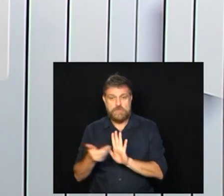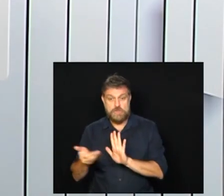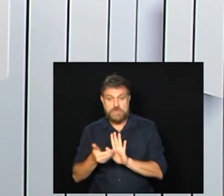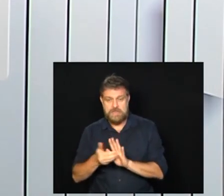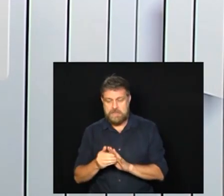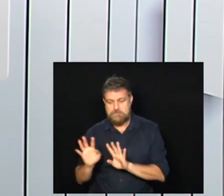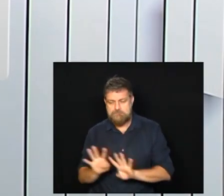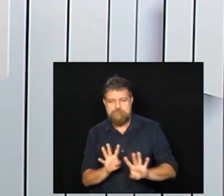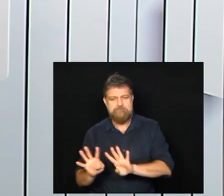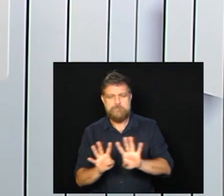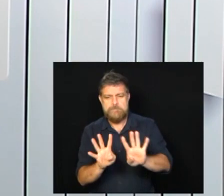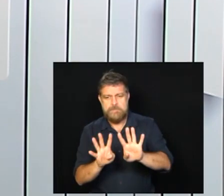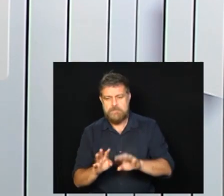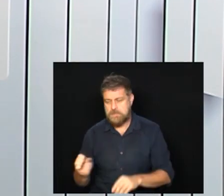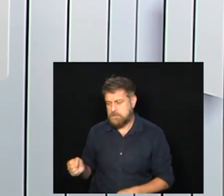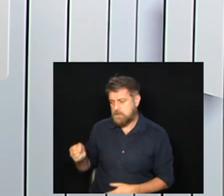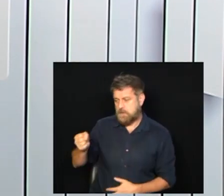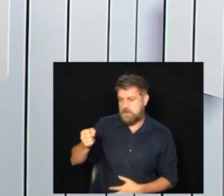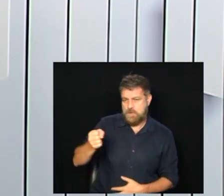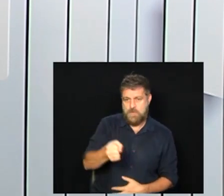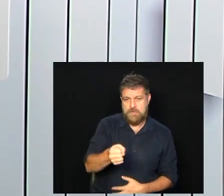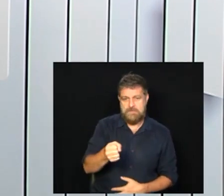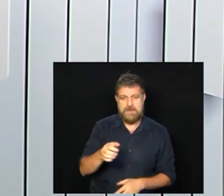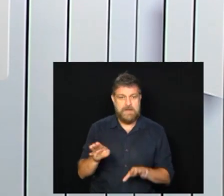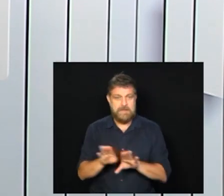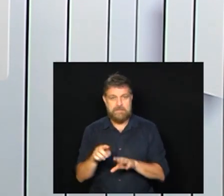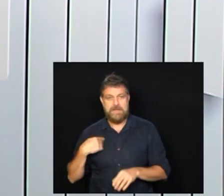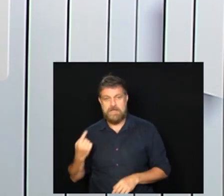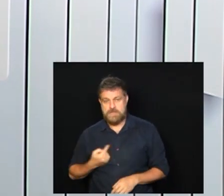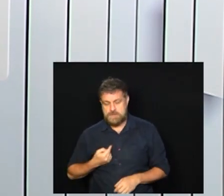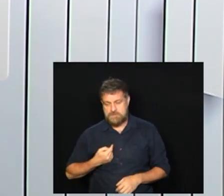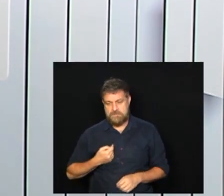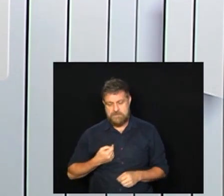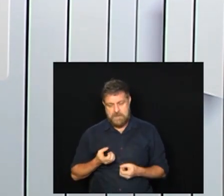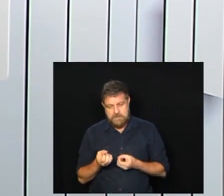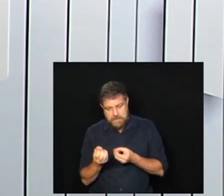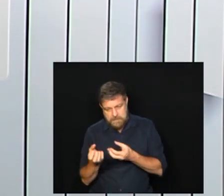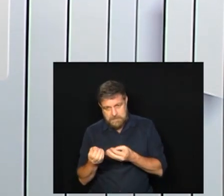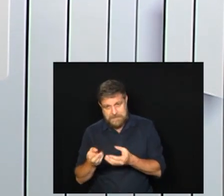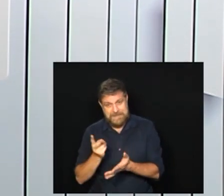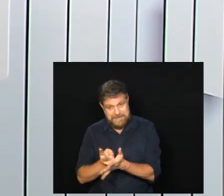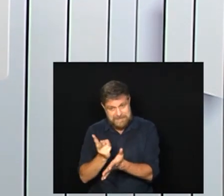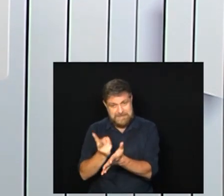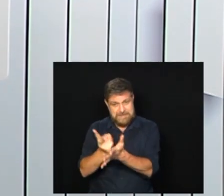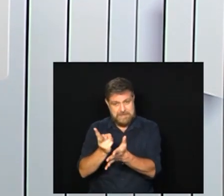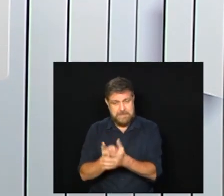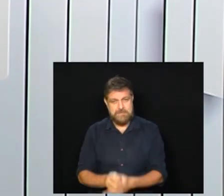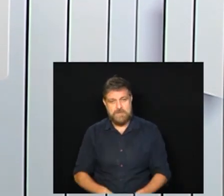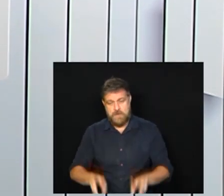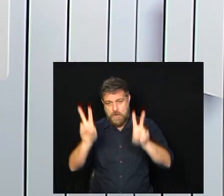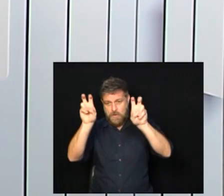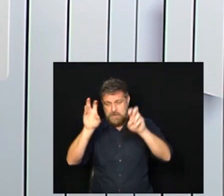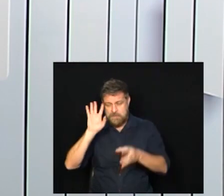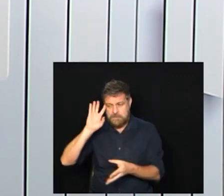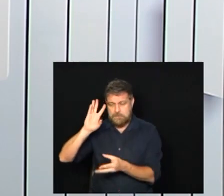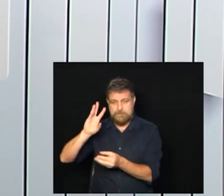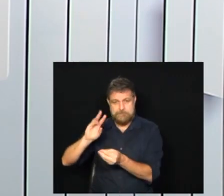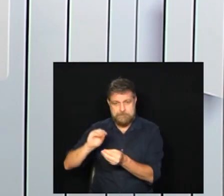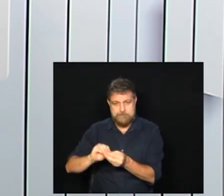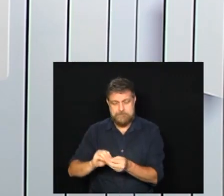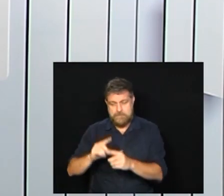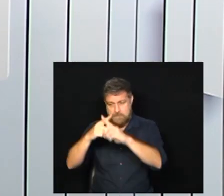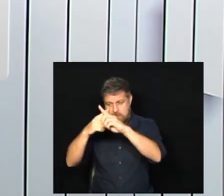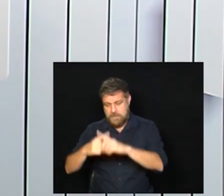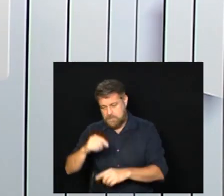ataque para poder posicionar. E claro que a gente vai atualizando sempre aqui para você os resultados do